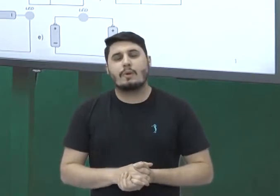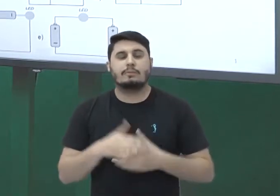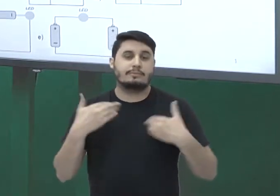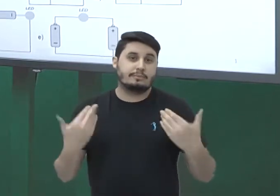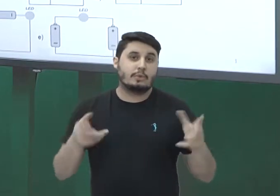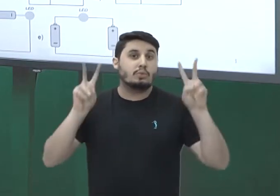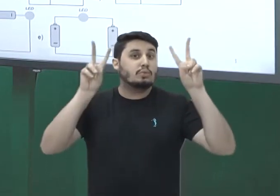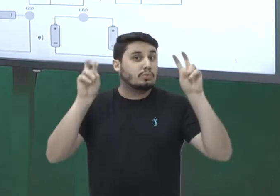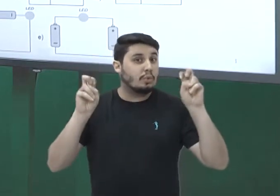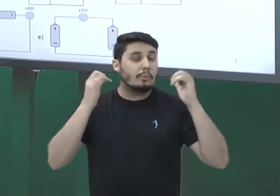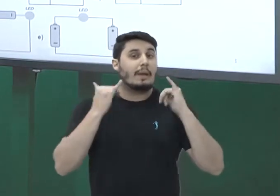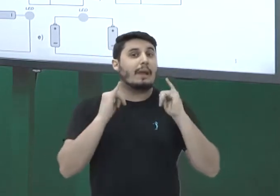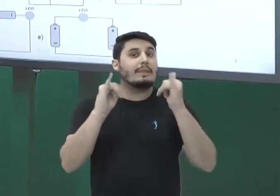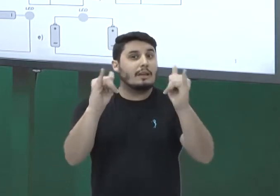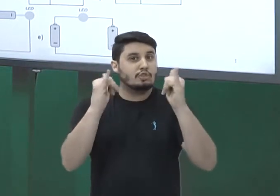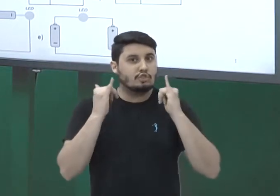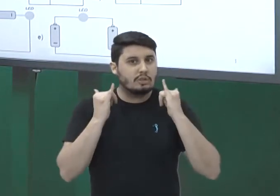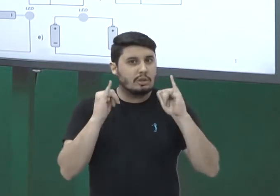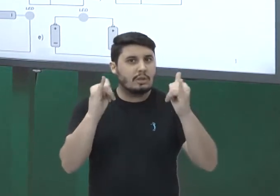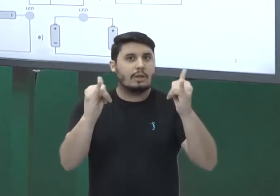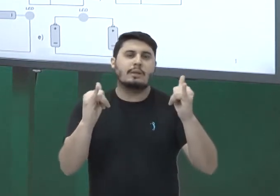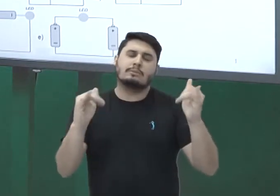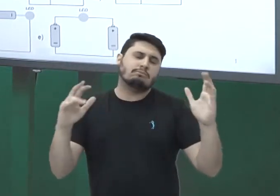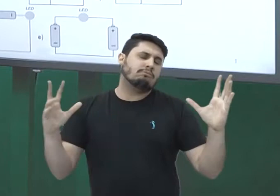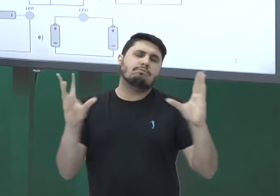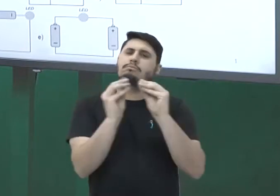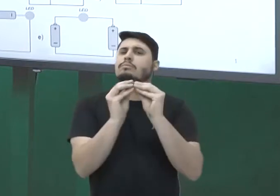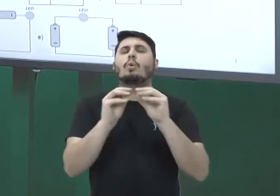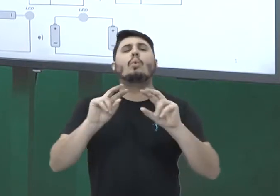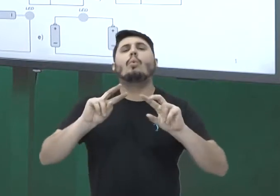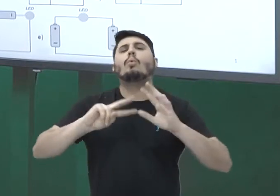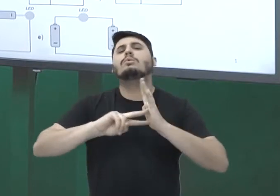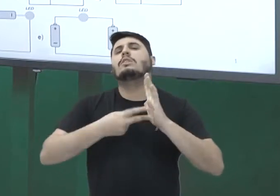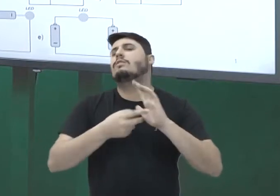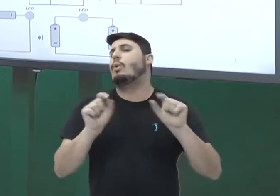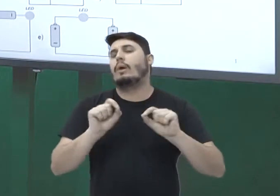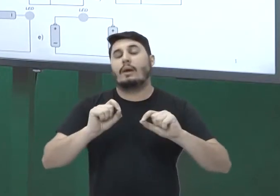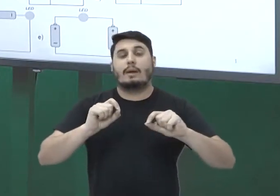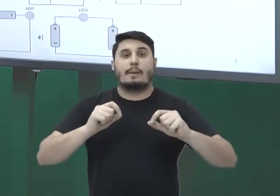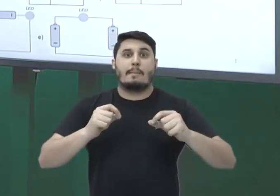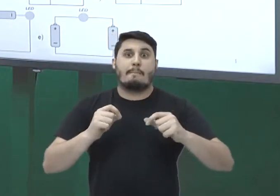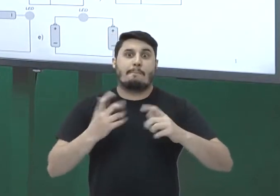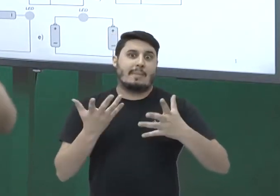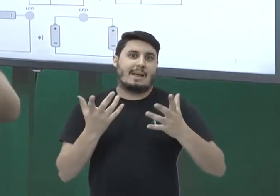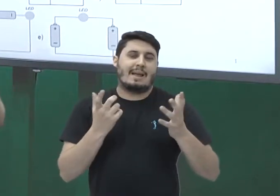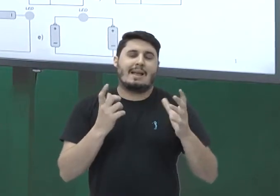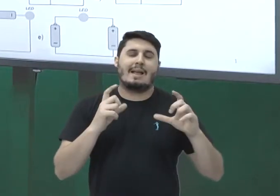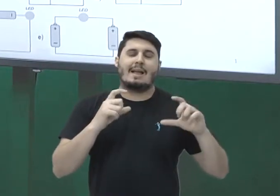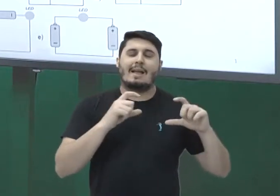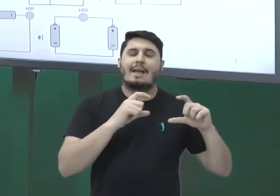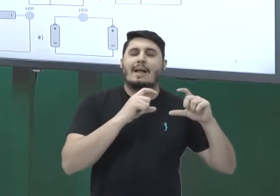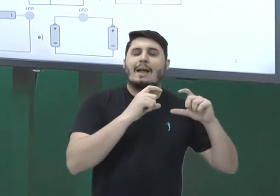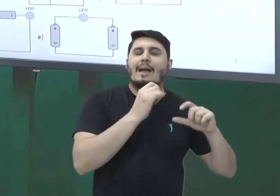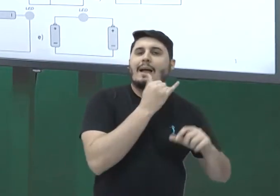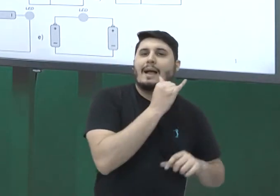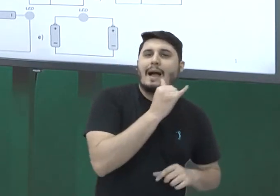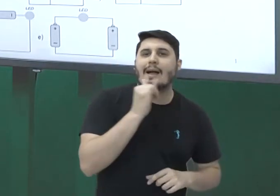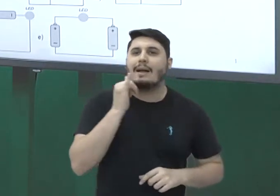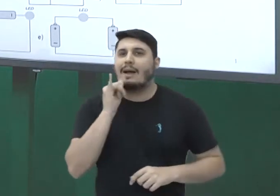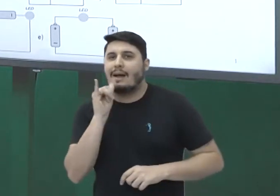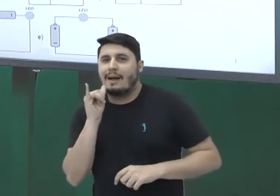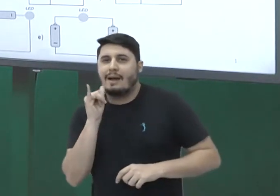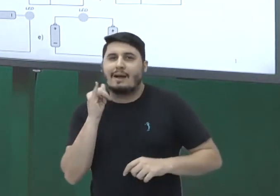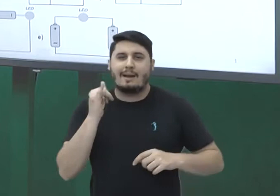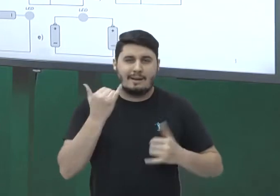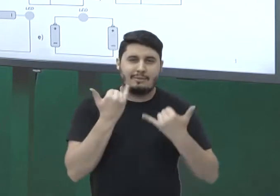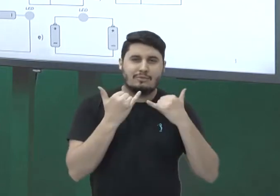está falando de energia elétrica, a gente está falando de movimento de cargas elétricas. Lembra, tu já deve ter estudado em algum momento